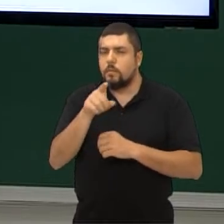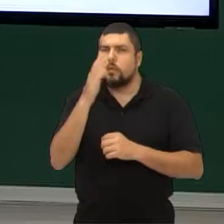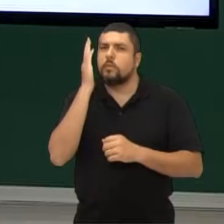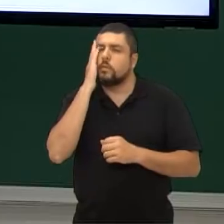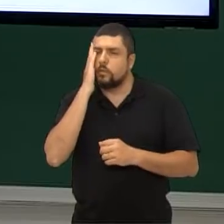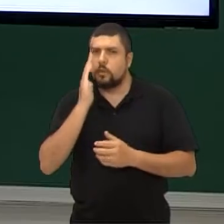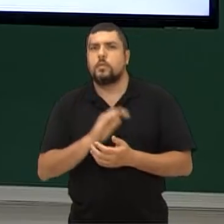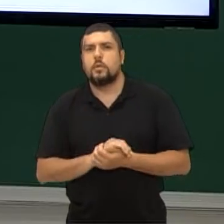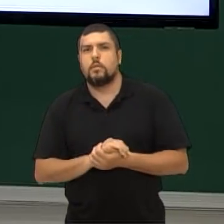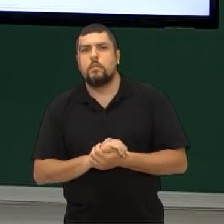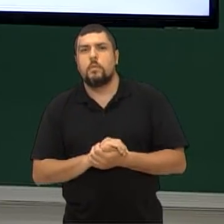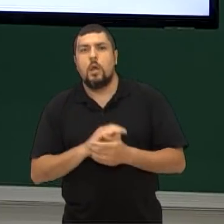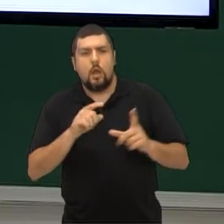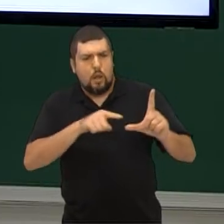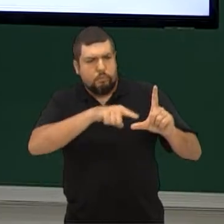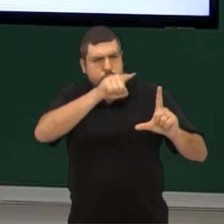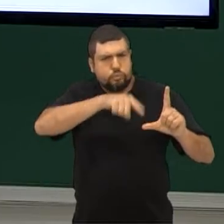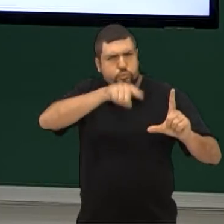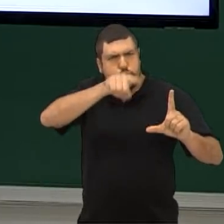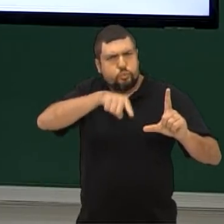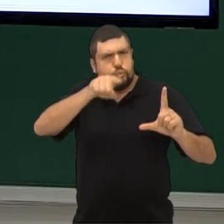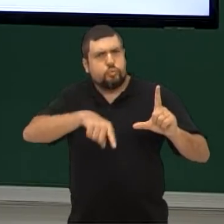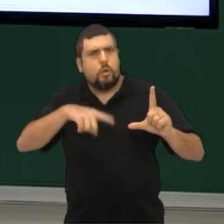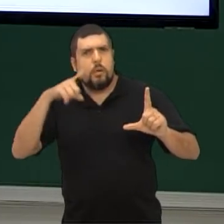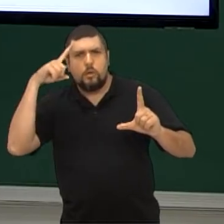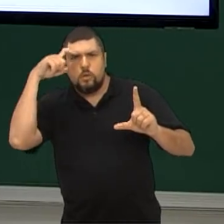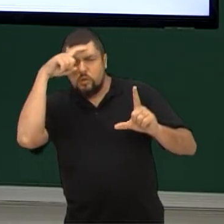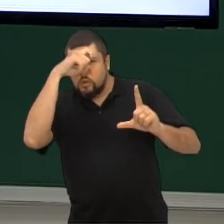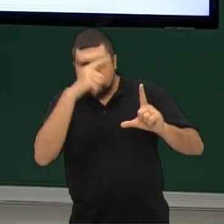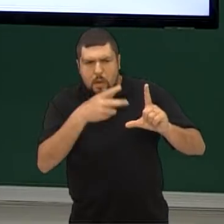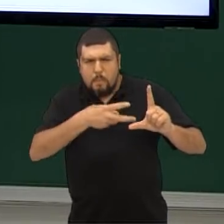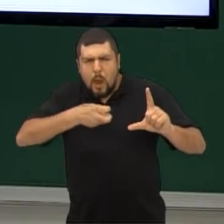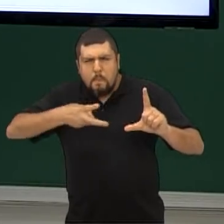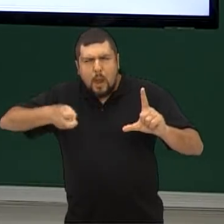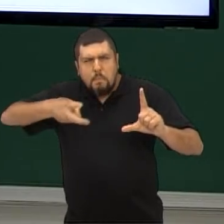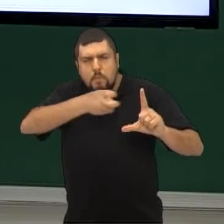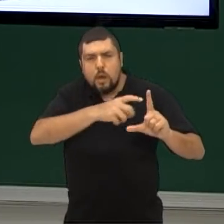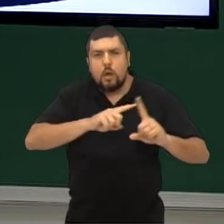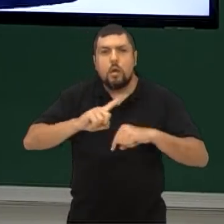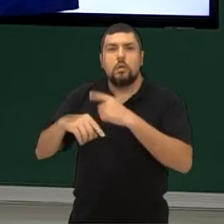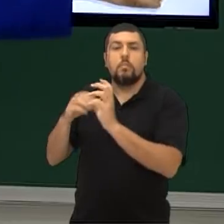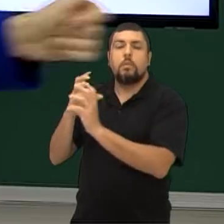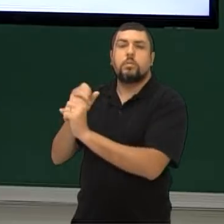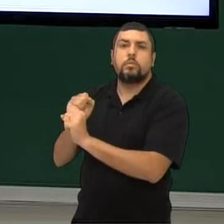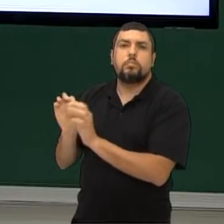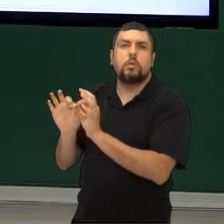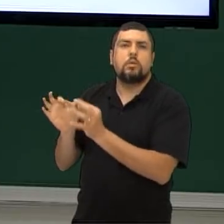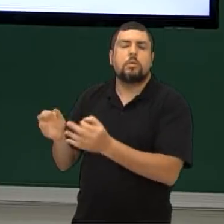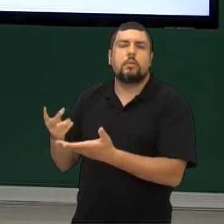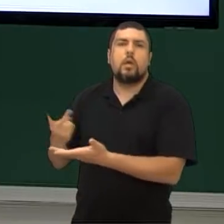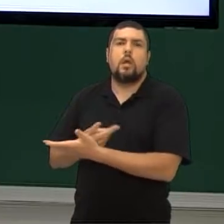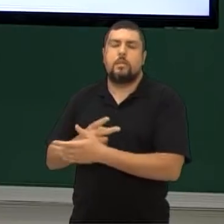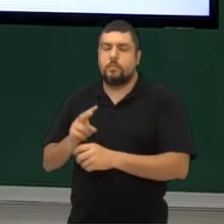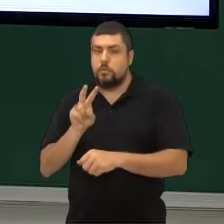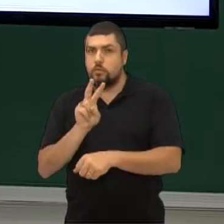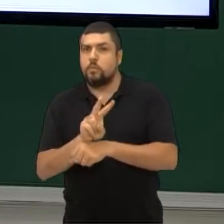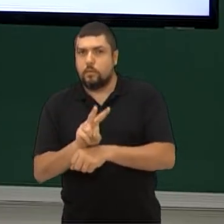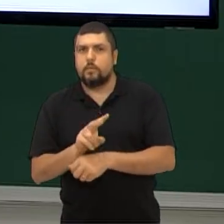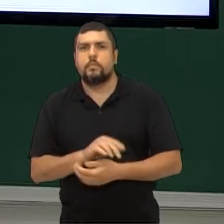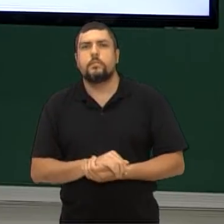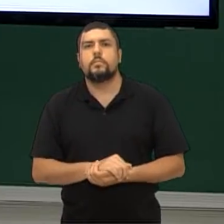vocês resolvem toda a parte difícil que era extrair os dados do gráfico de barras e erram uma soma simples. Cuidado!